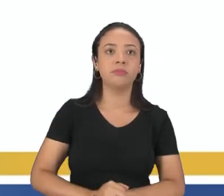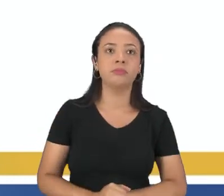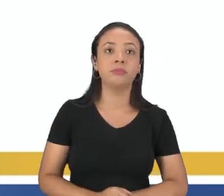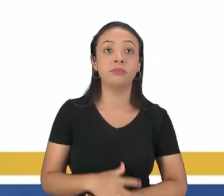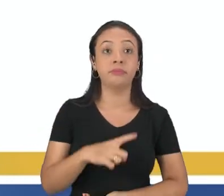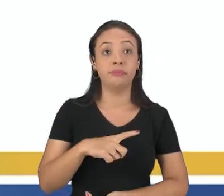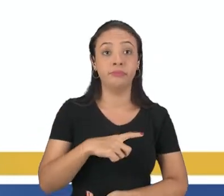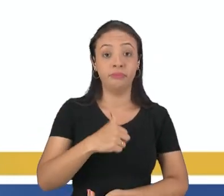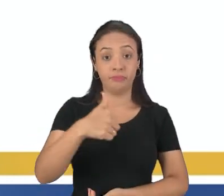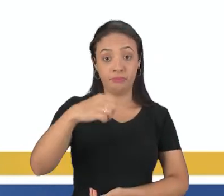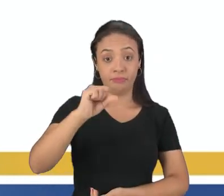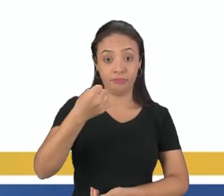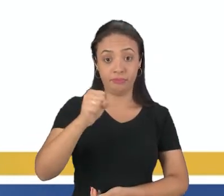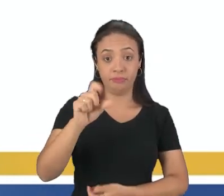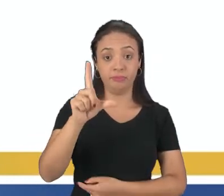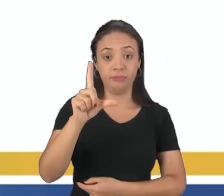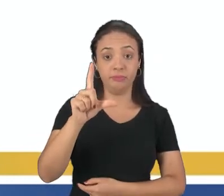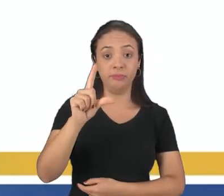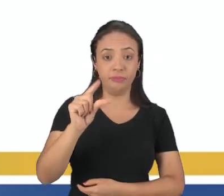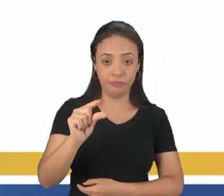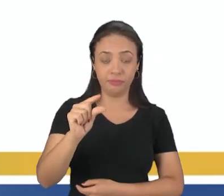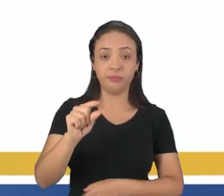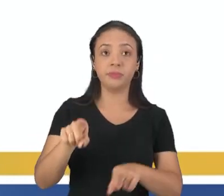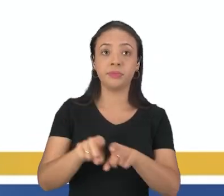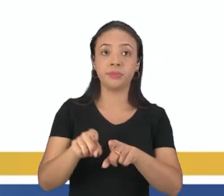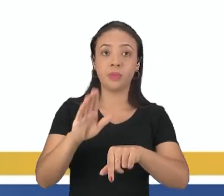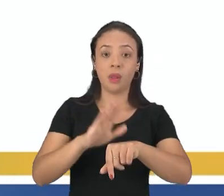ali a 18 graus Celsius, é a mínima. E